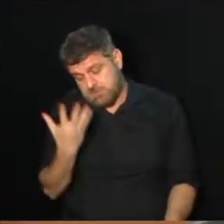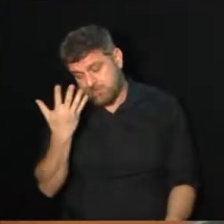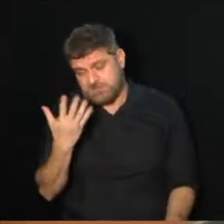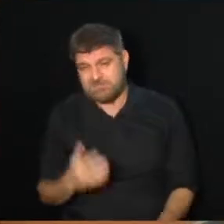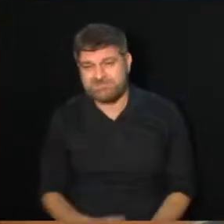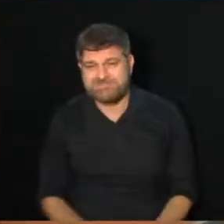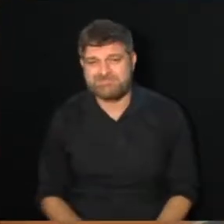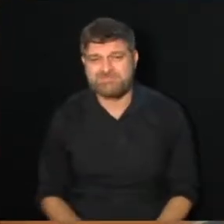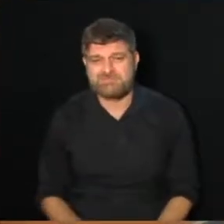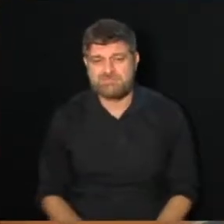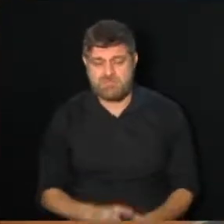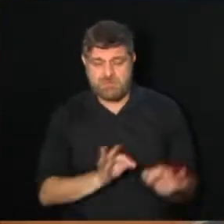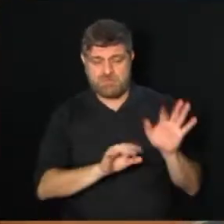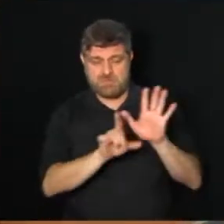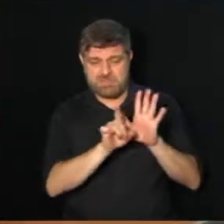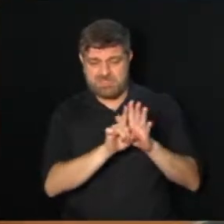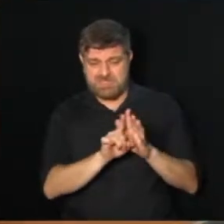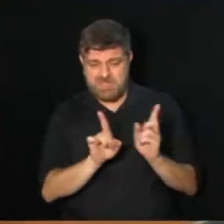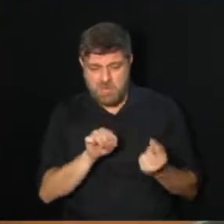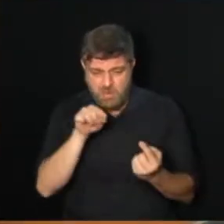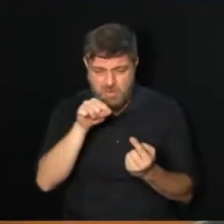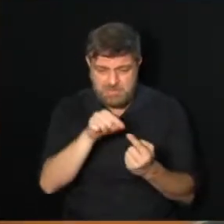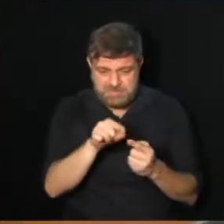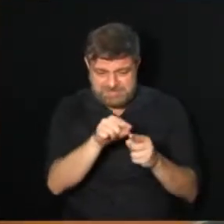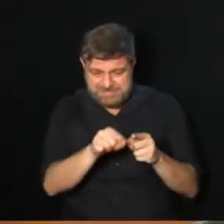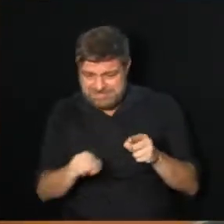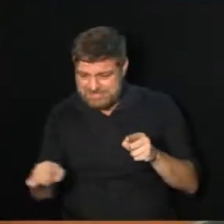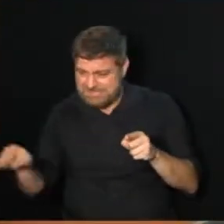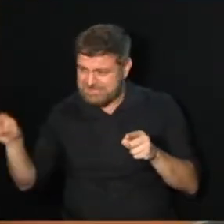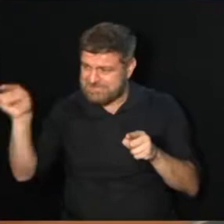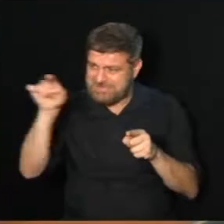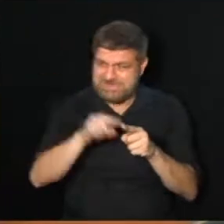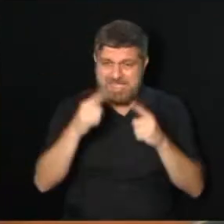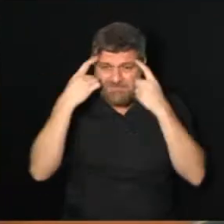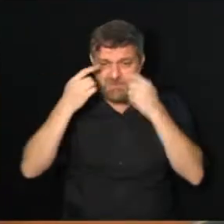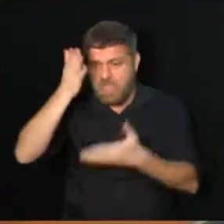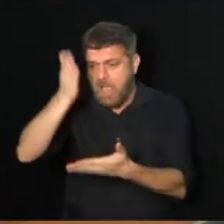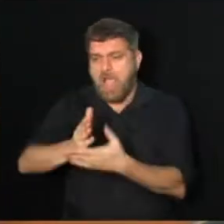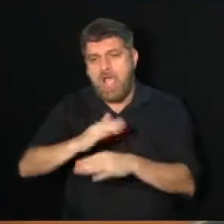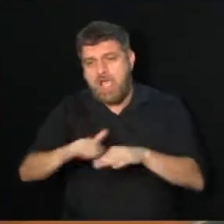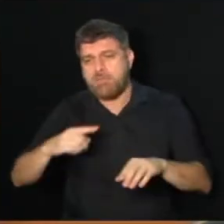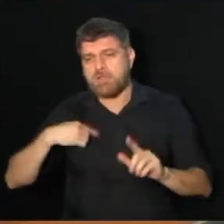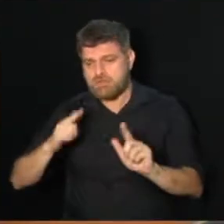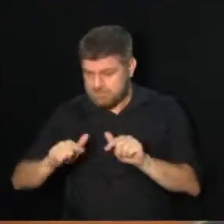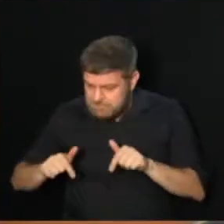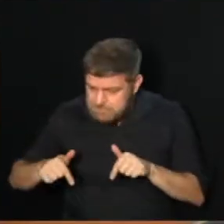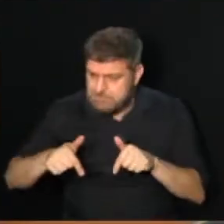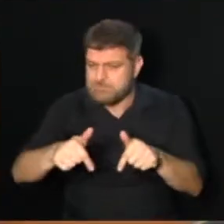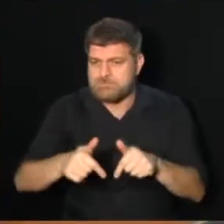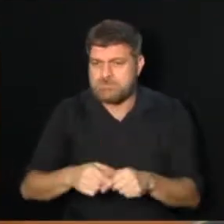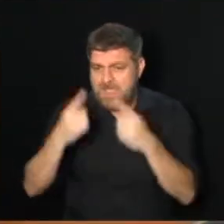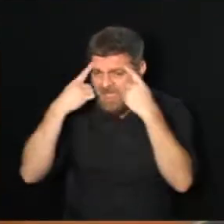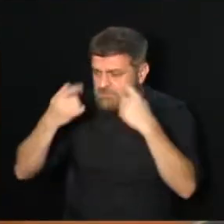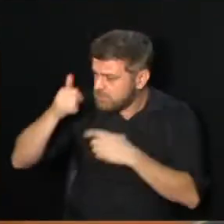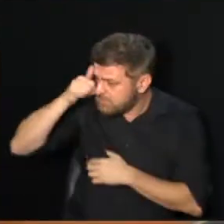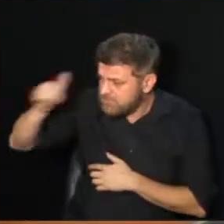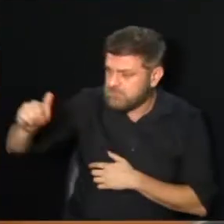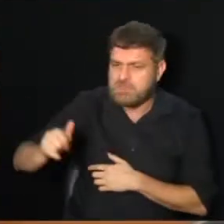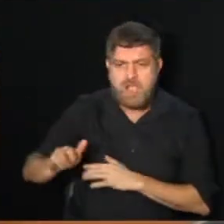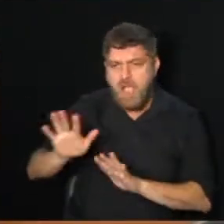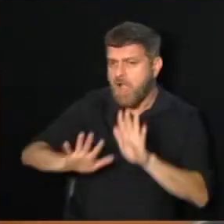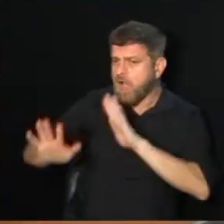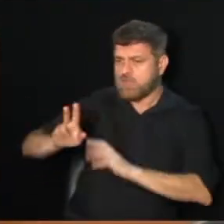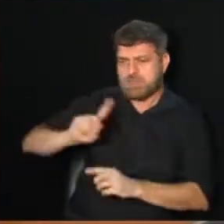vem justamente para isso, né? Para quebrar esse círculo de violência, né? Continuar lutando contra todas essas violências que são